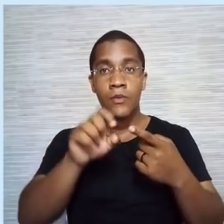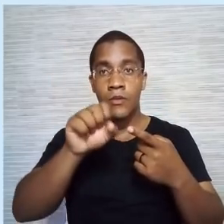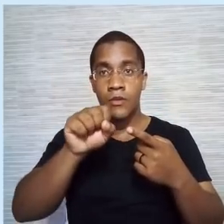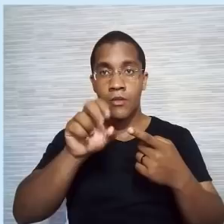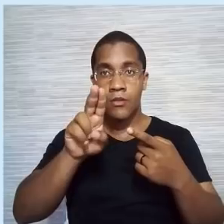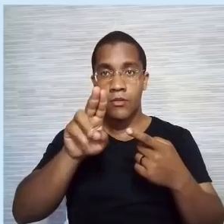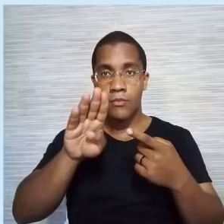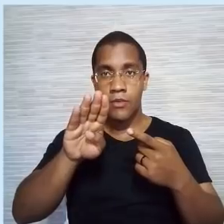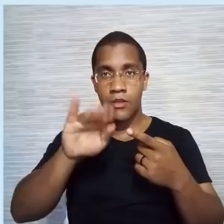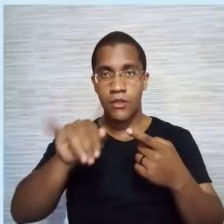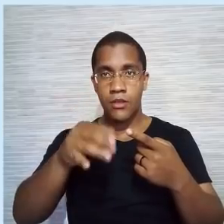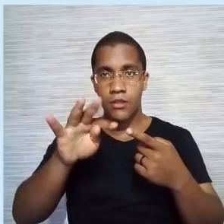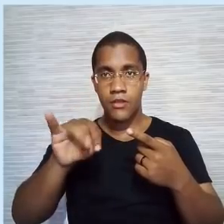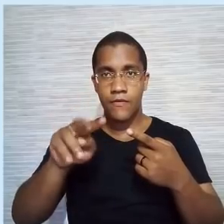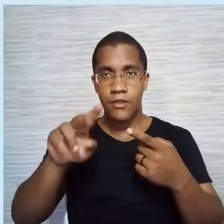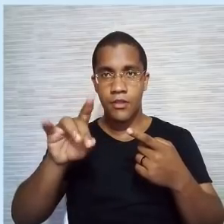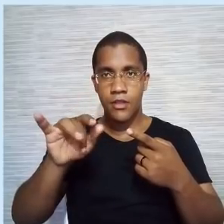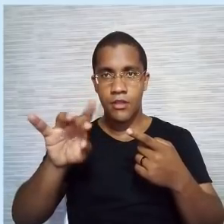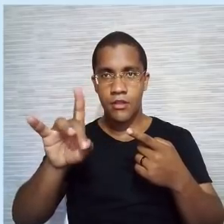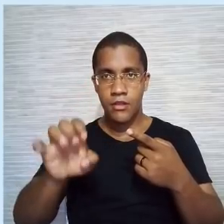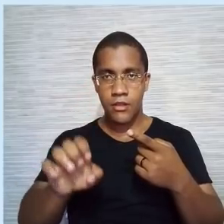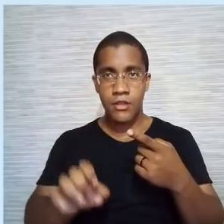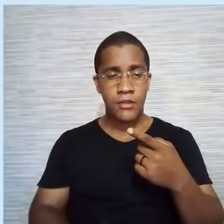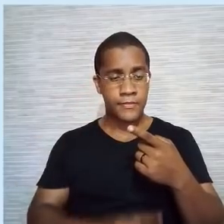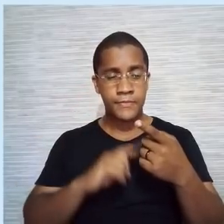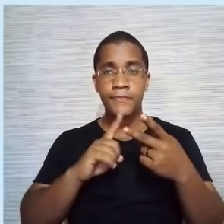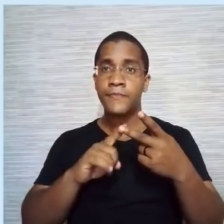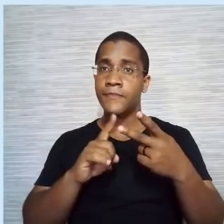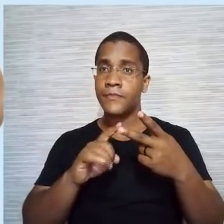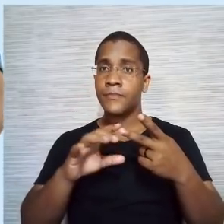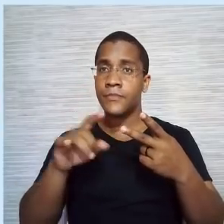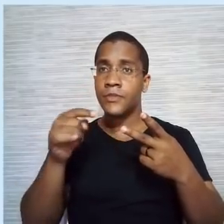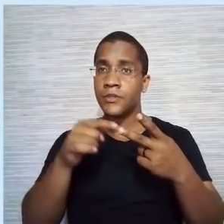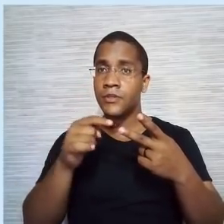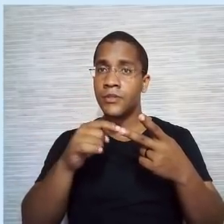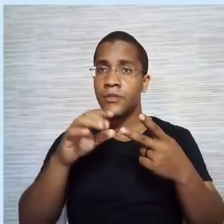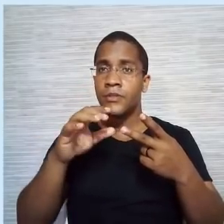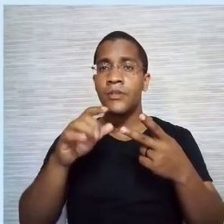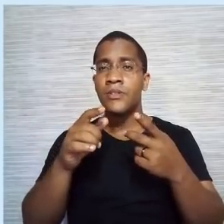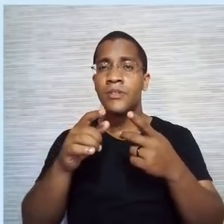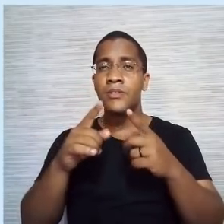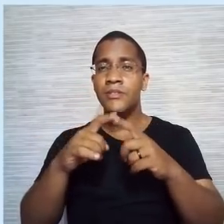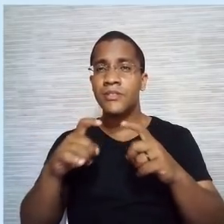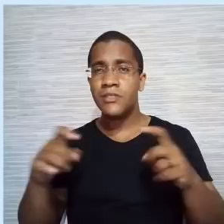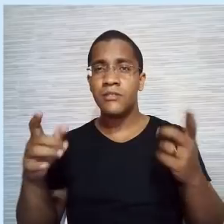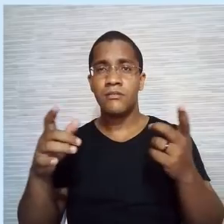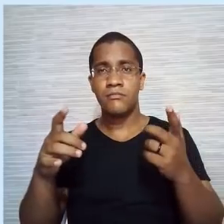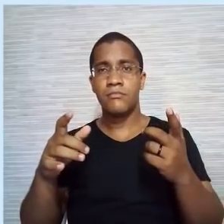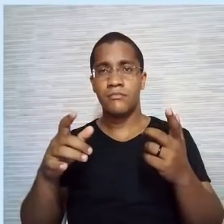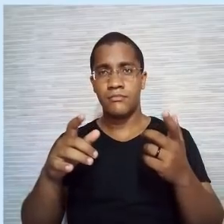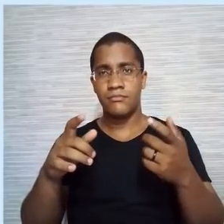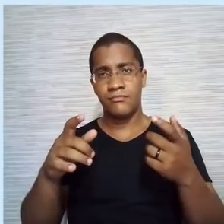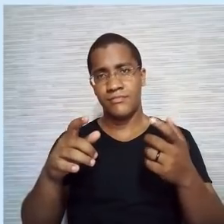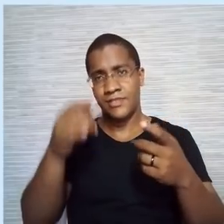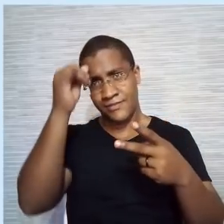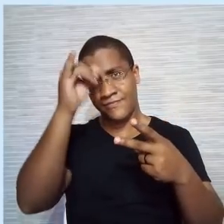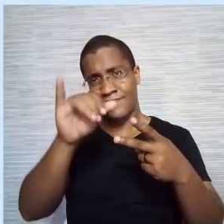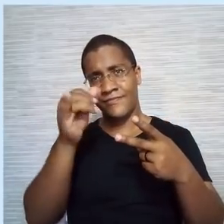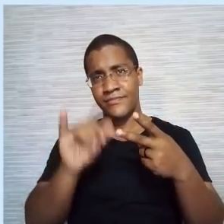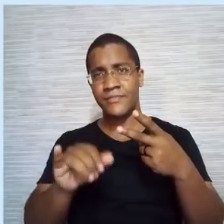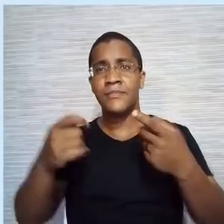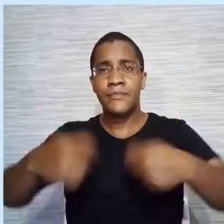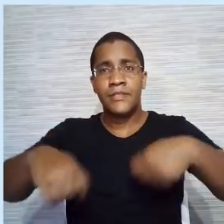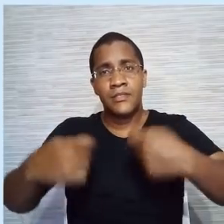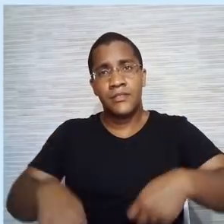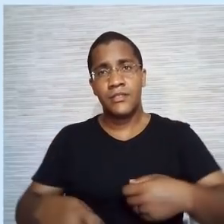subjetividade, certo? Em textos e também o coloquialismo, como foi o uso de gírias. A preocupação com a escrita